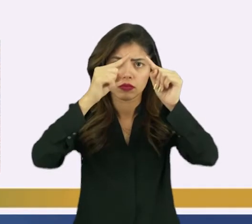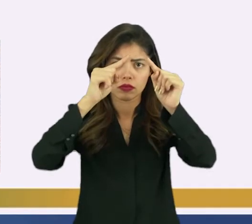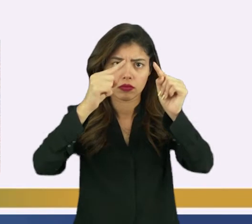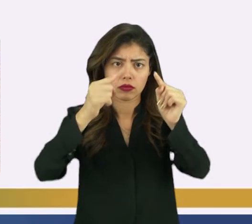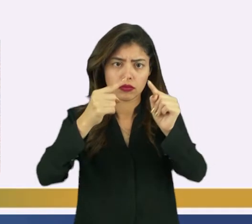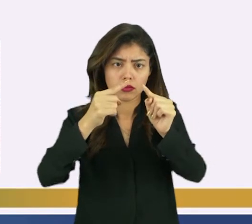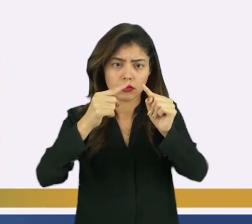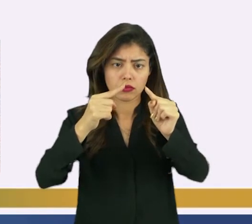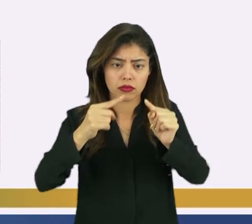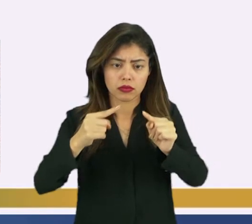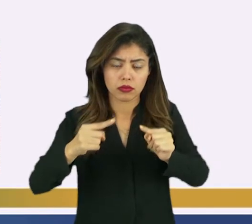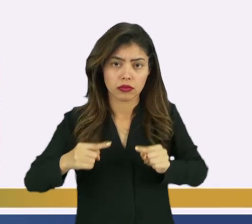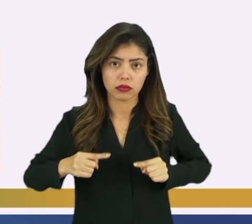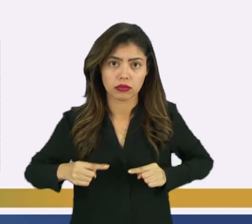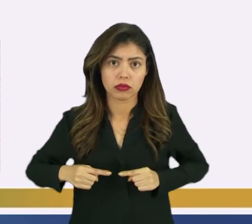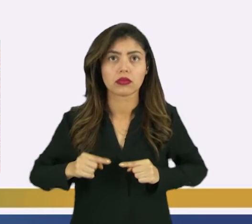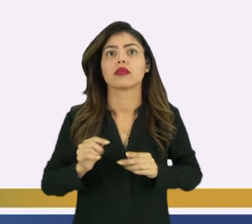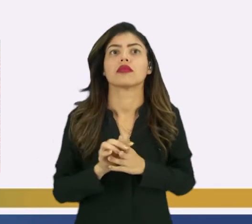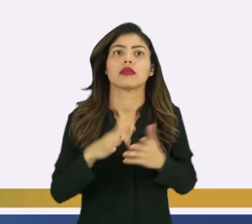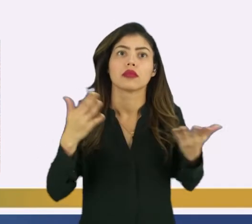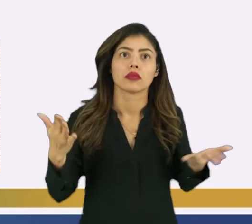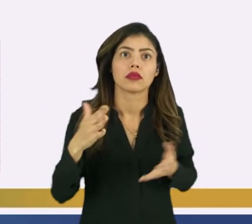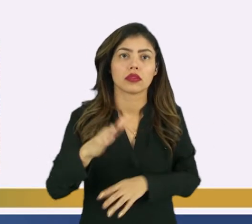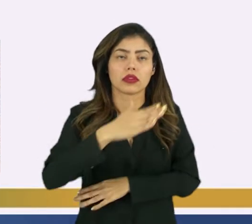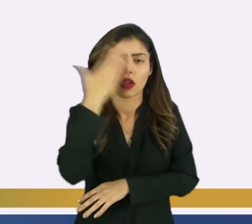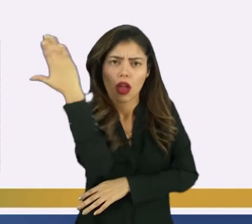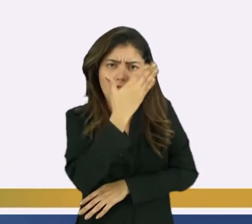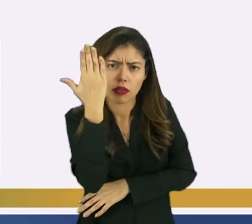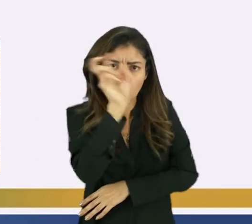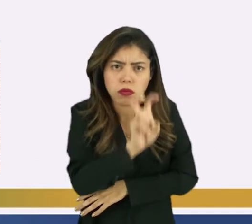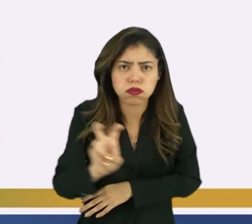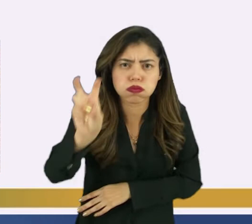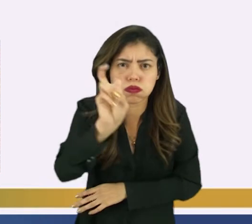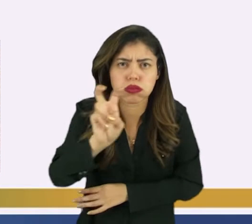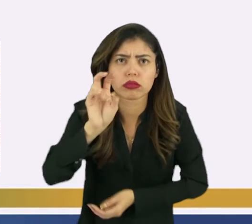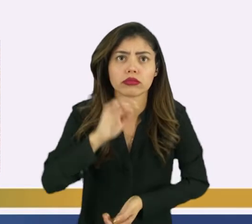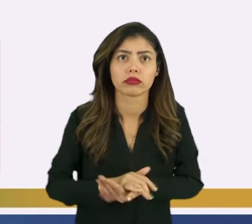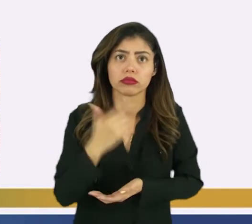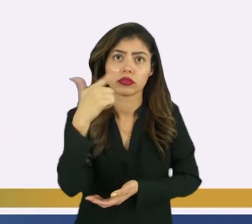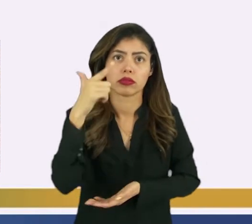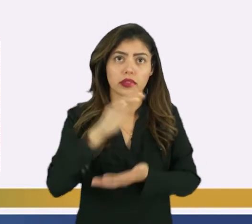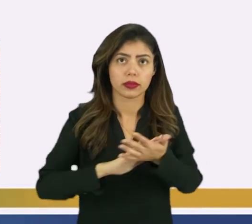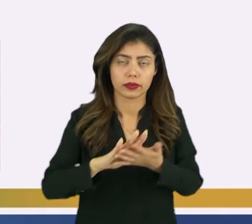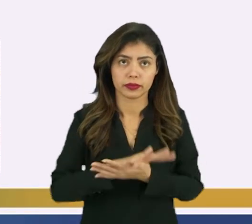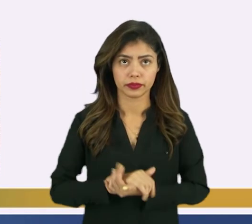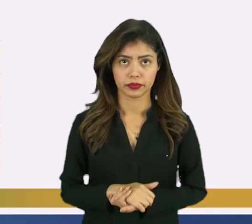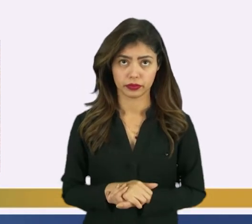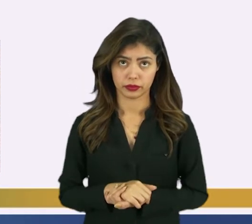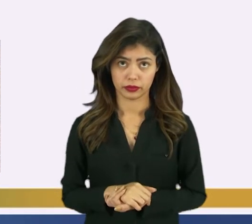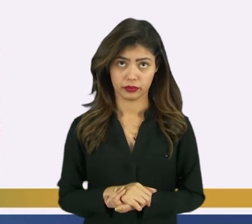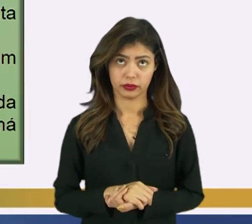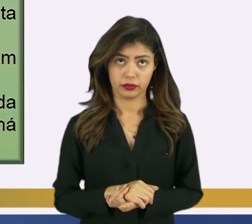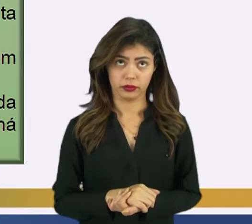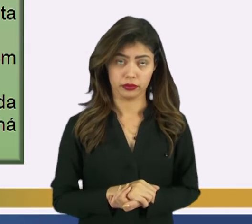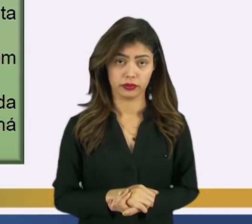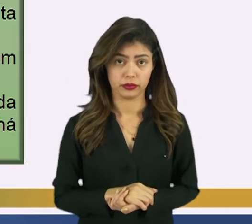definida e têm uma estrutura óssea também, que é o caso das cobras cegas, que não vão ter membros, tá?